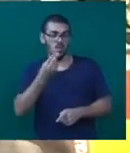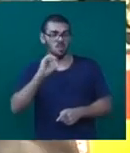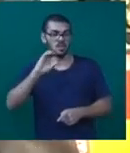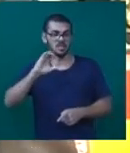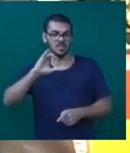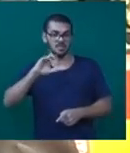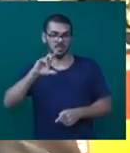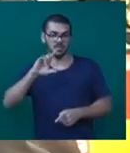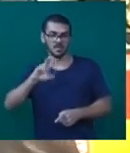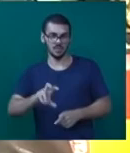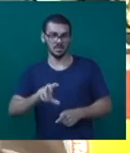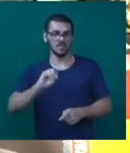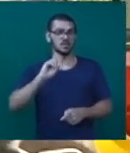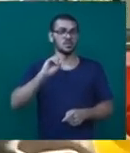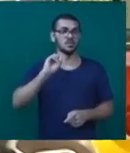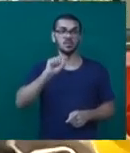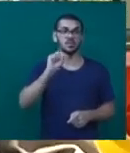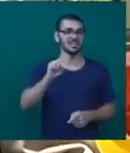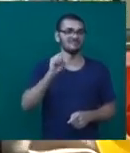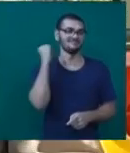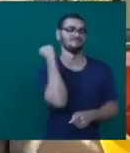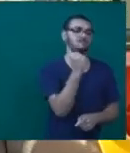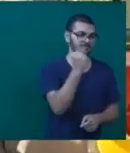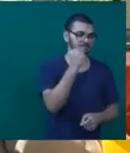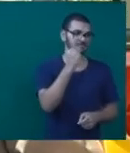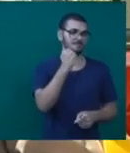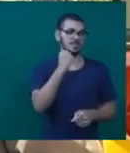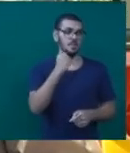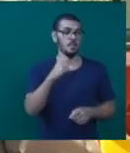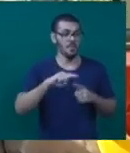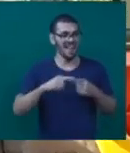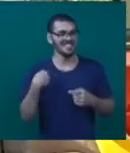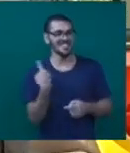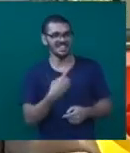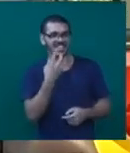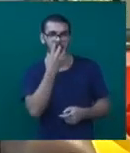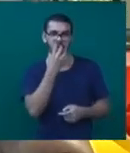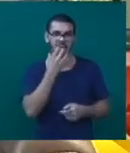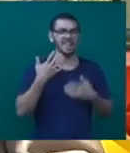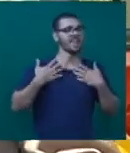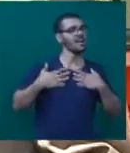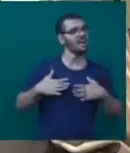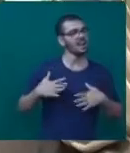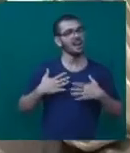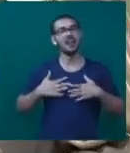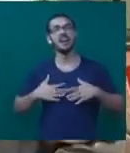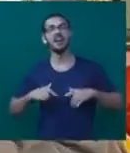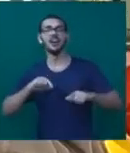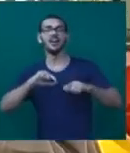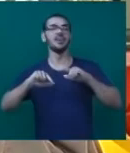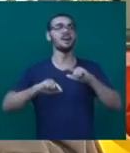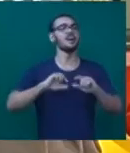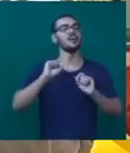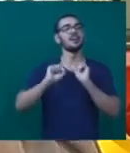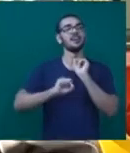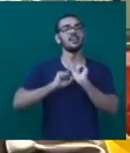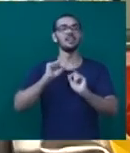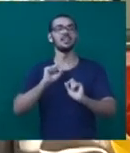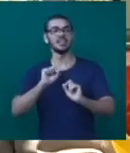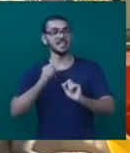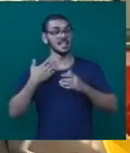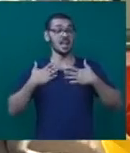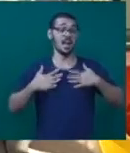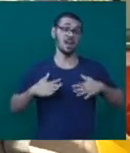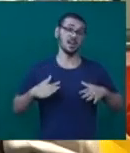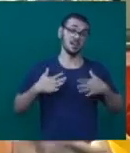essas questões de homicídio, né? O nosso cão, ele é mais amistoso. Ele é um cão que tem um trabalho mais de acalmar